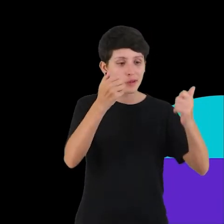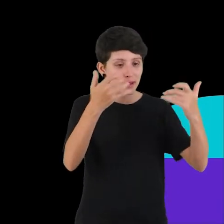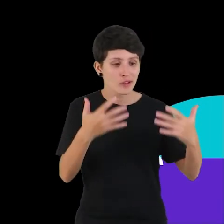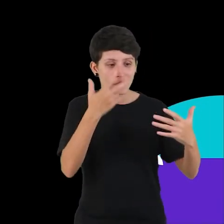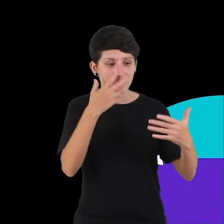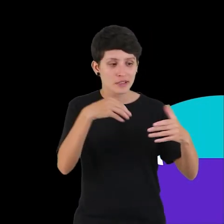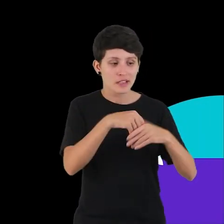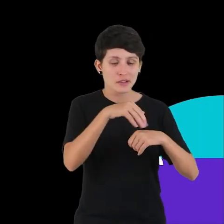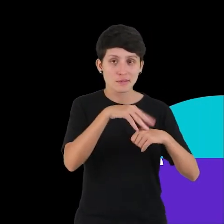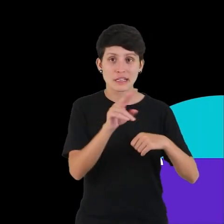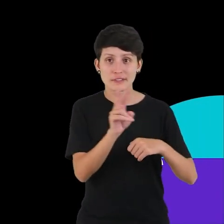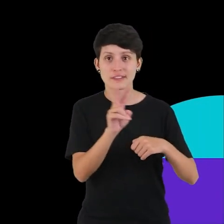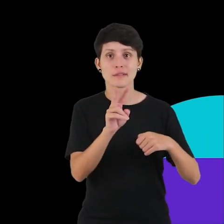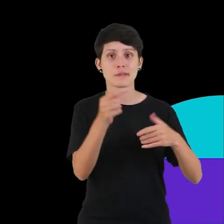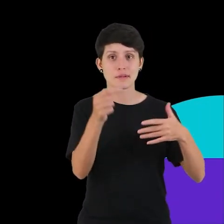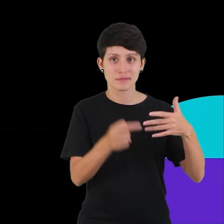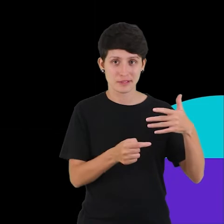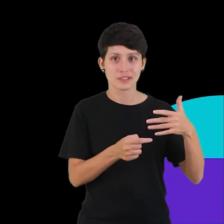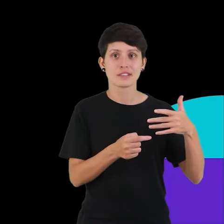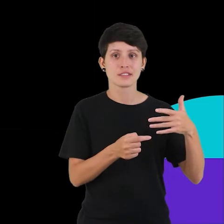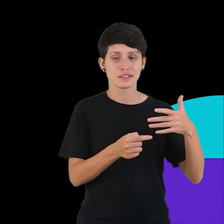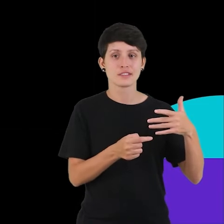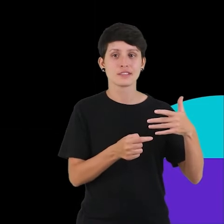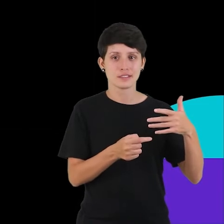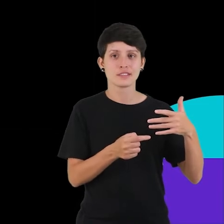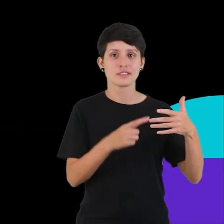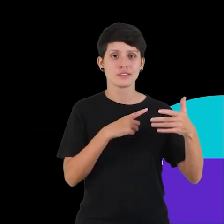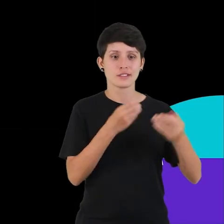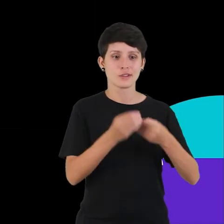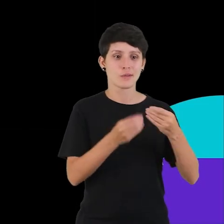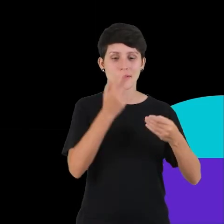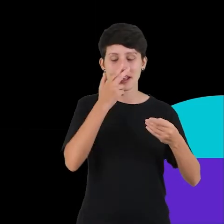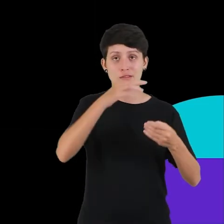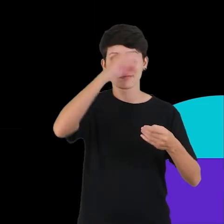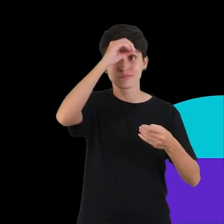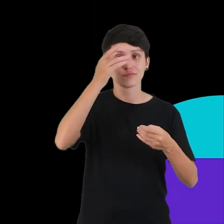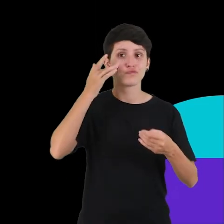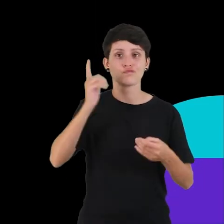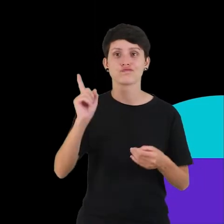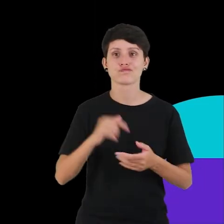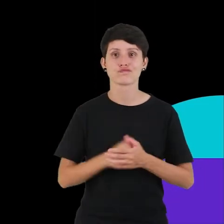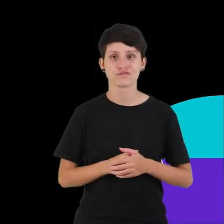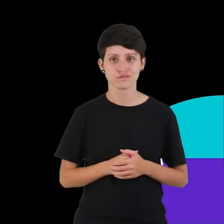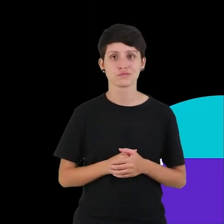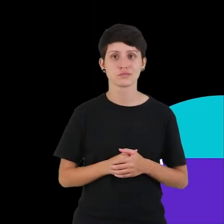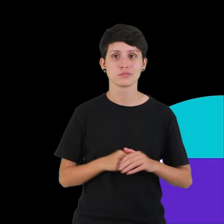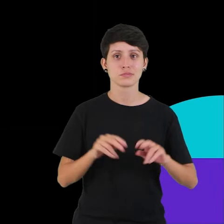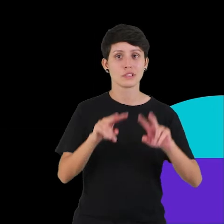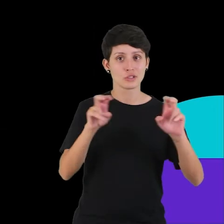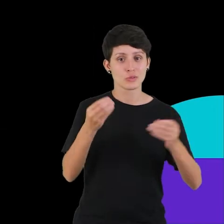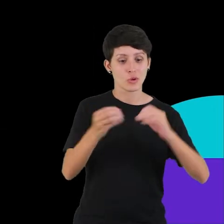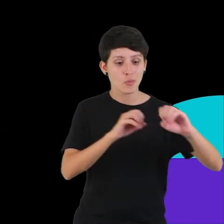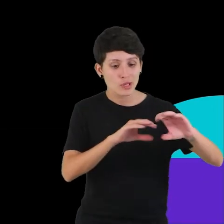de pegar esses empreendedores de lugares mais afastados e fazer os produtos Nestlé chegarem lá. E esse outro vídeo fala disso, só que da